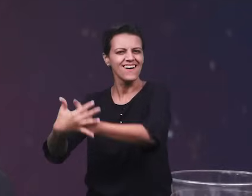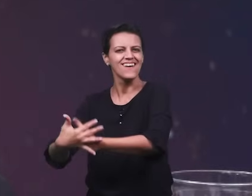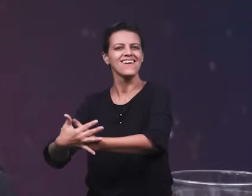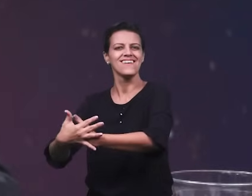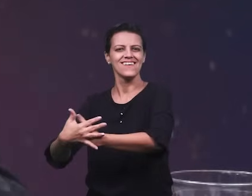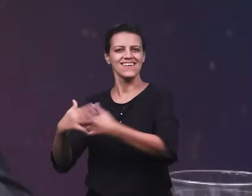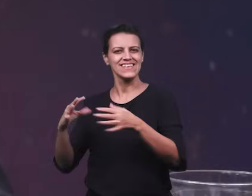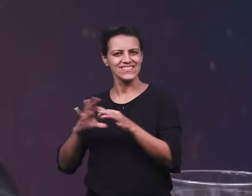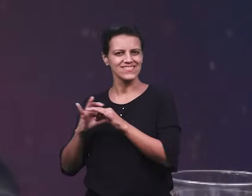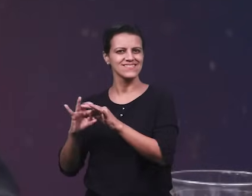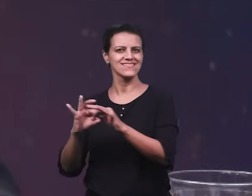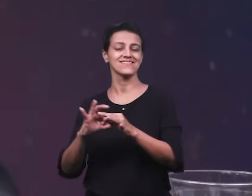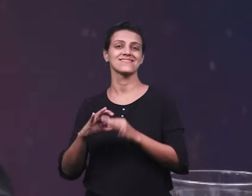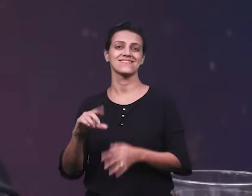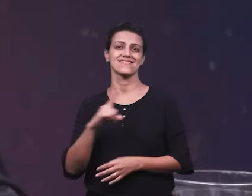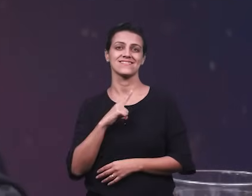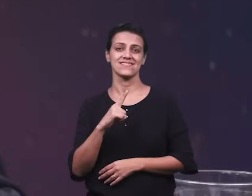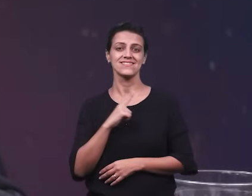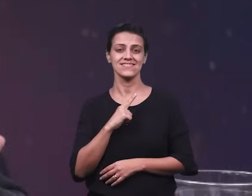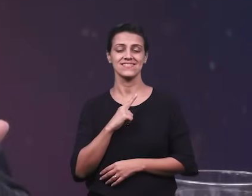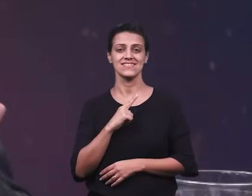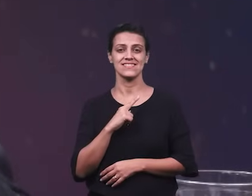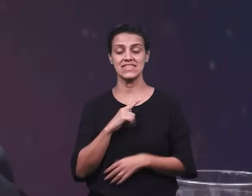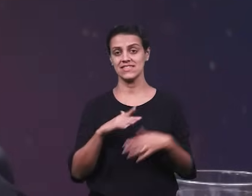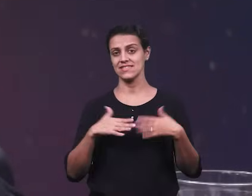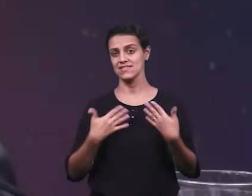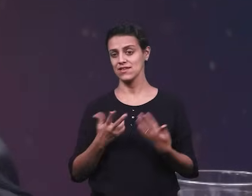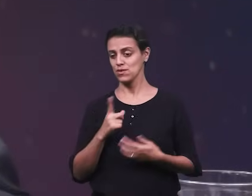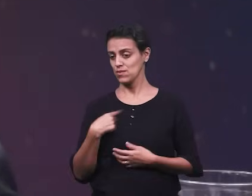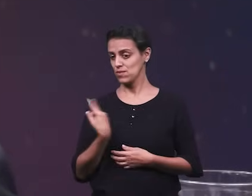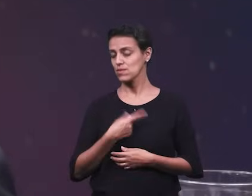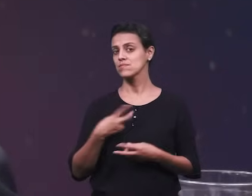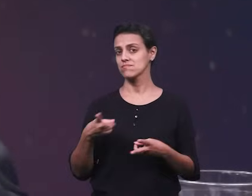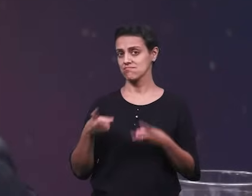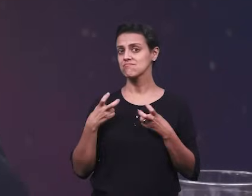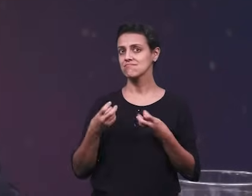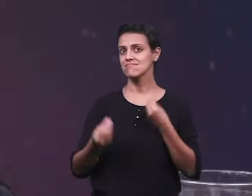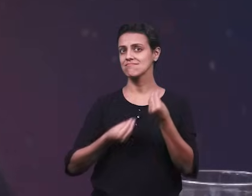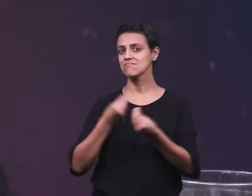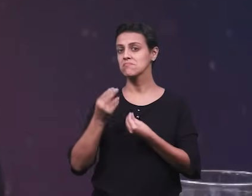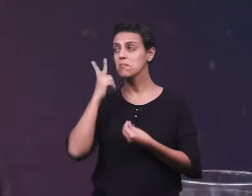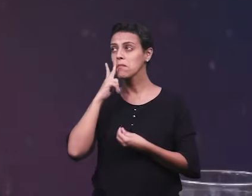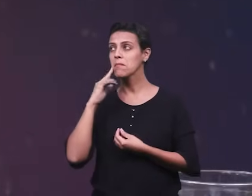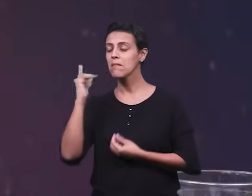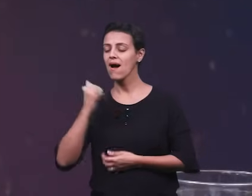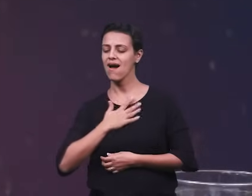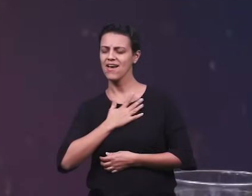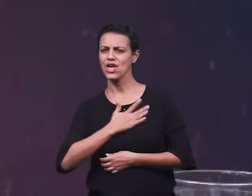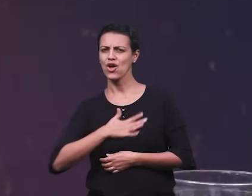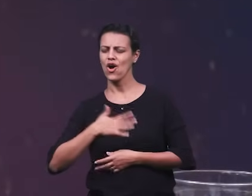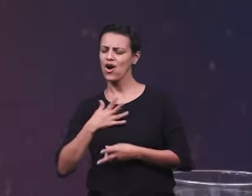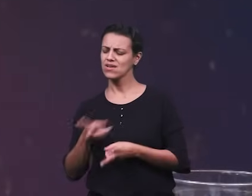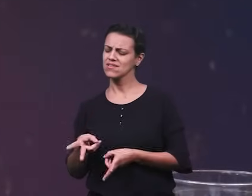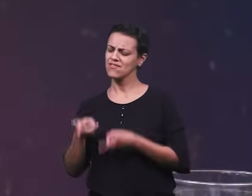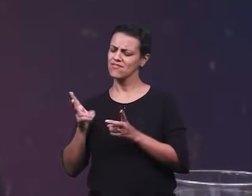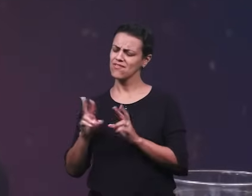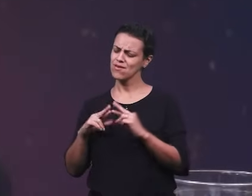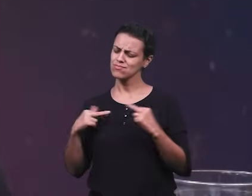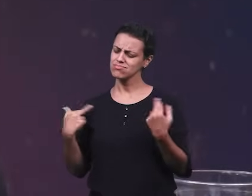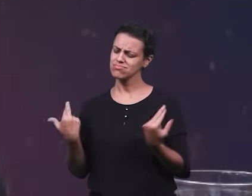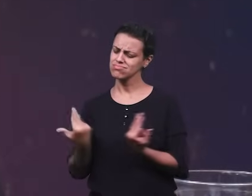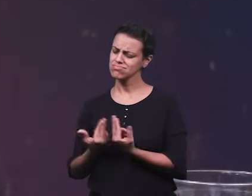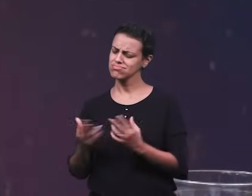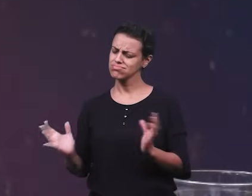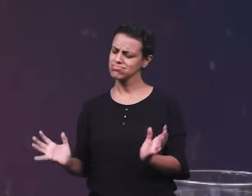glorificando o nome dele pela nossa salvação. Então nós vemos isso. O Pai se agrada, ele está presente em um culto em